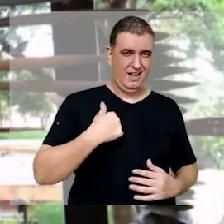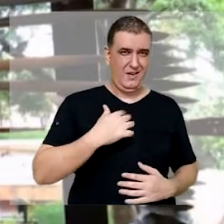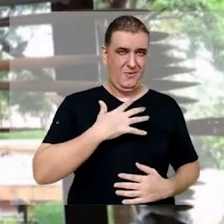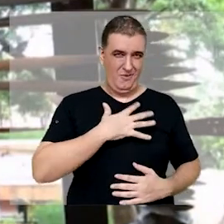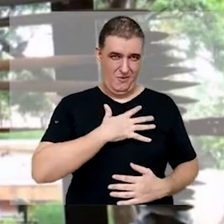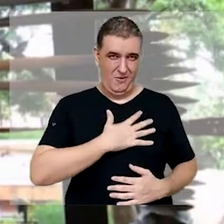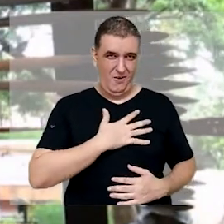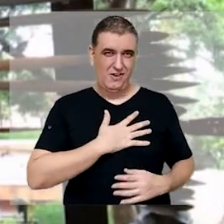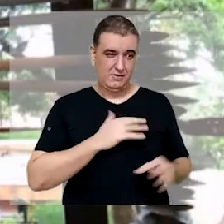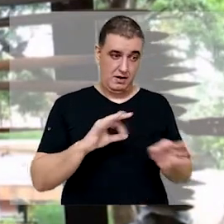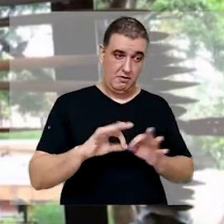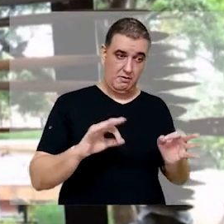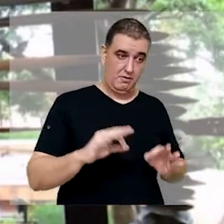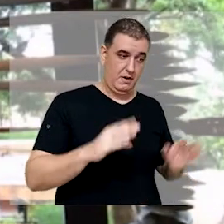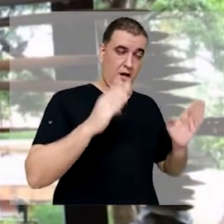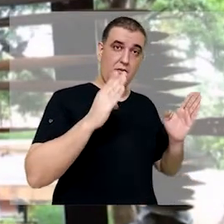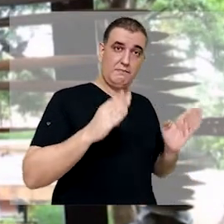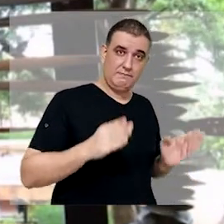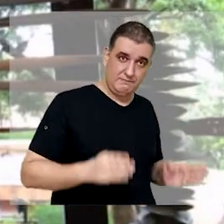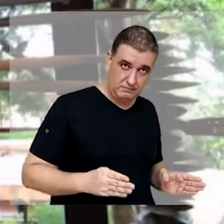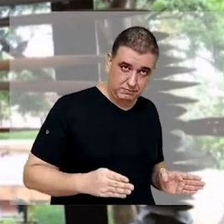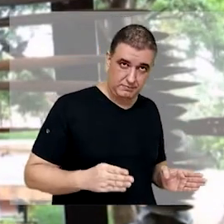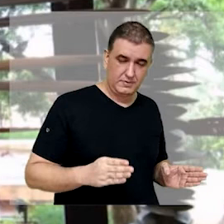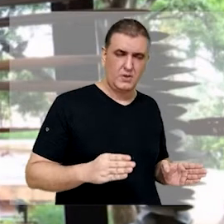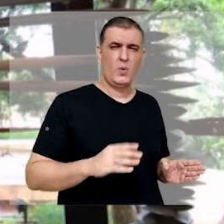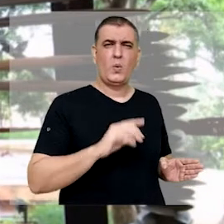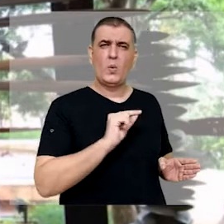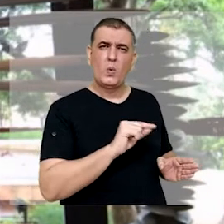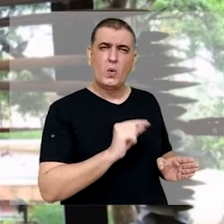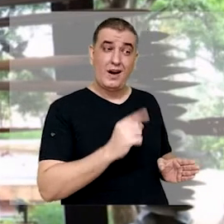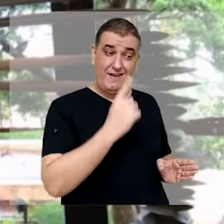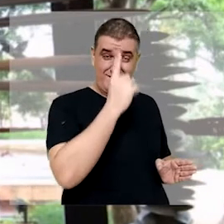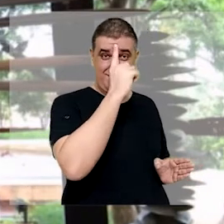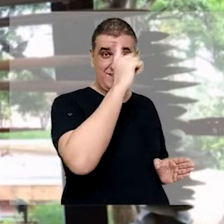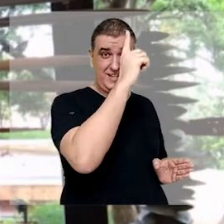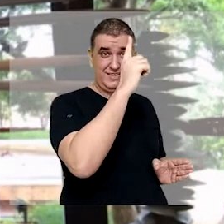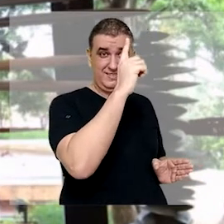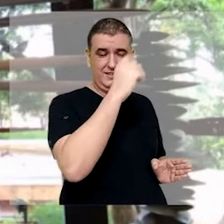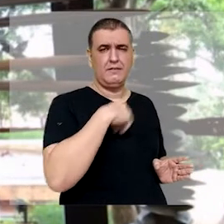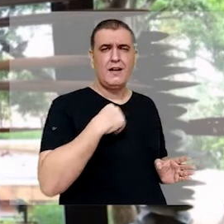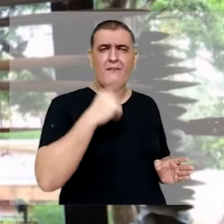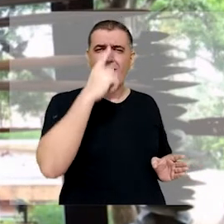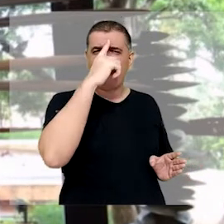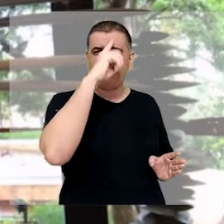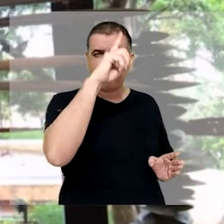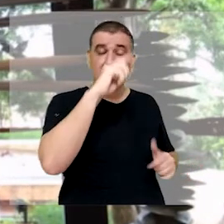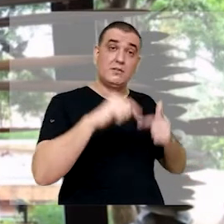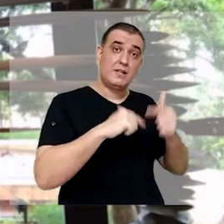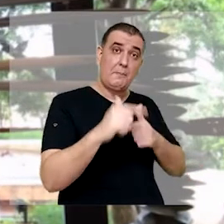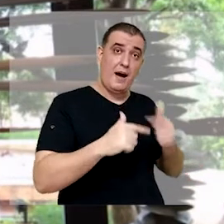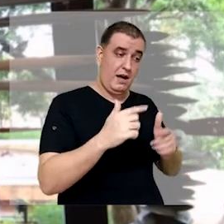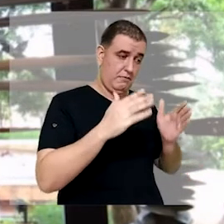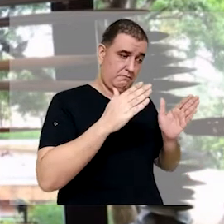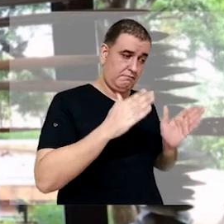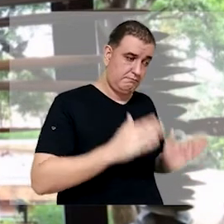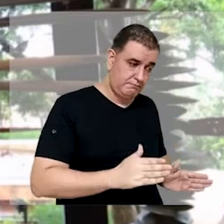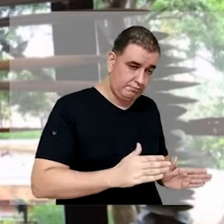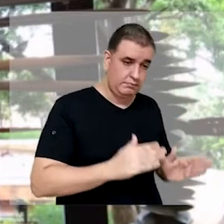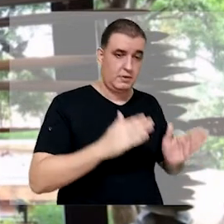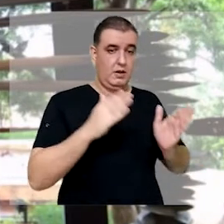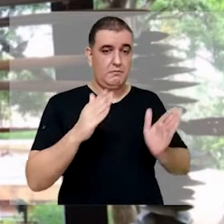muito interessante. Porque eu crio um módulo, eu crio uma